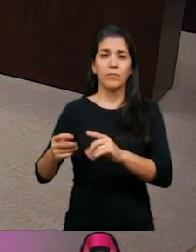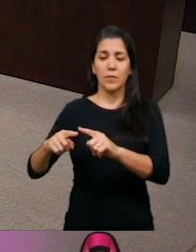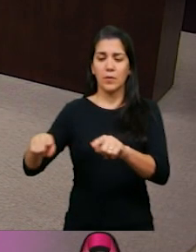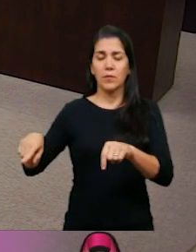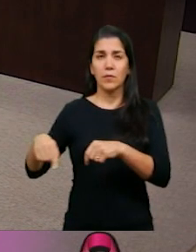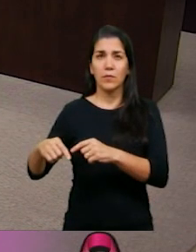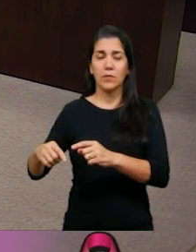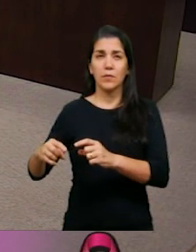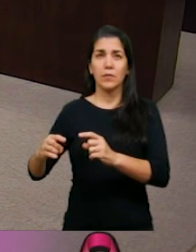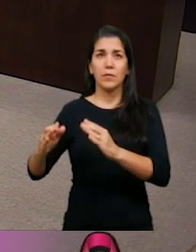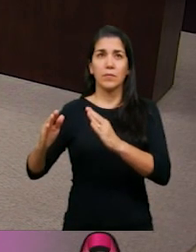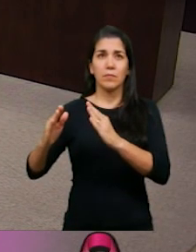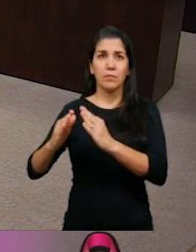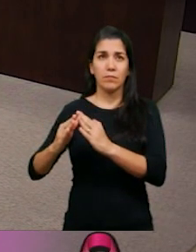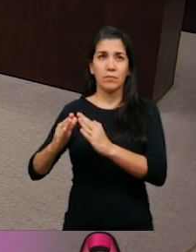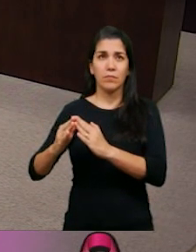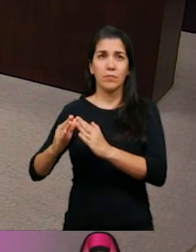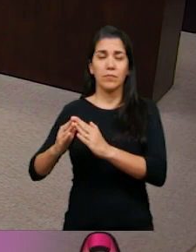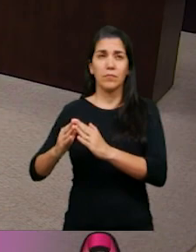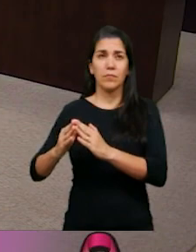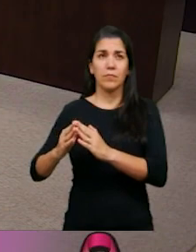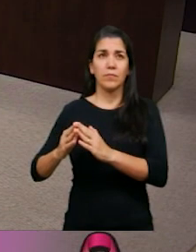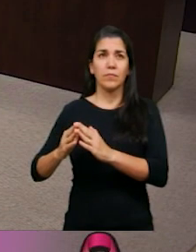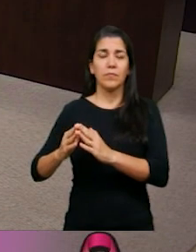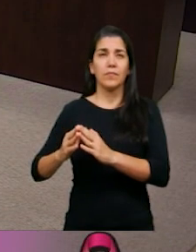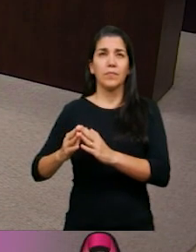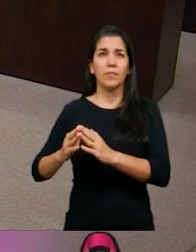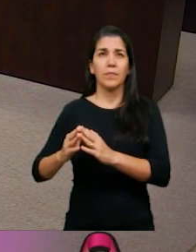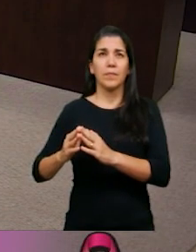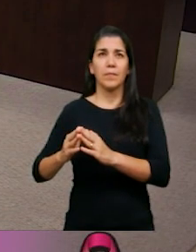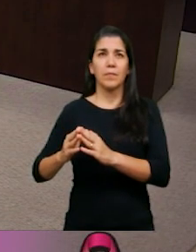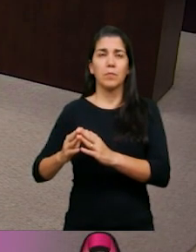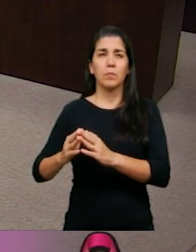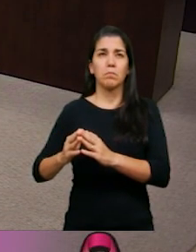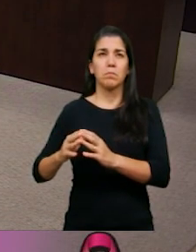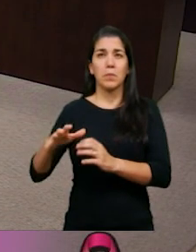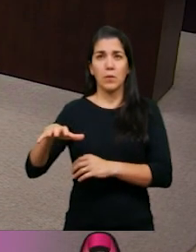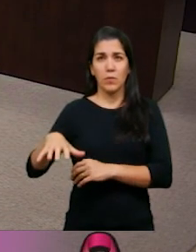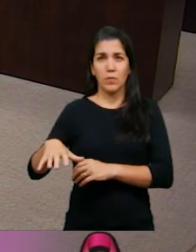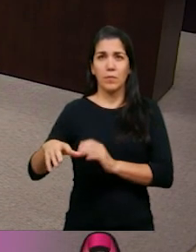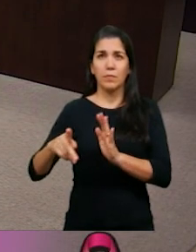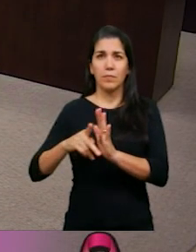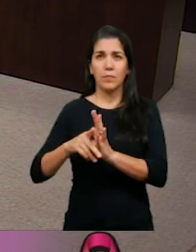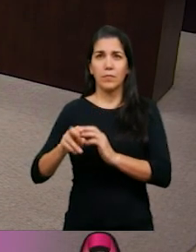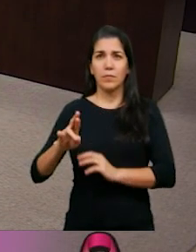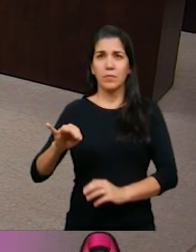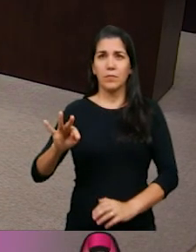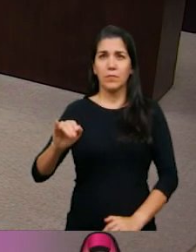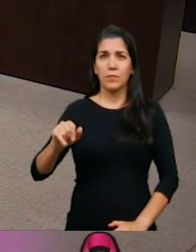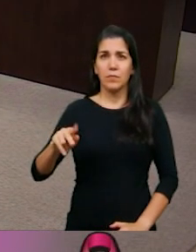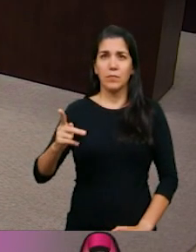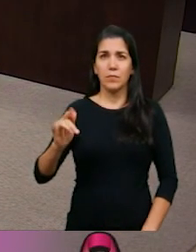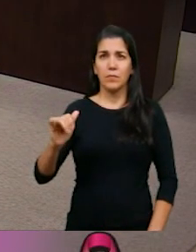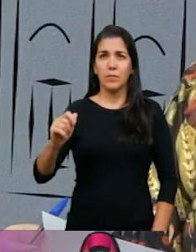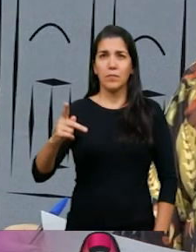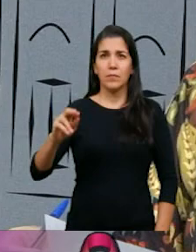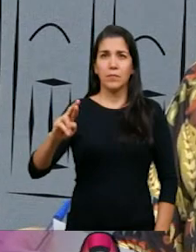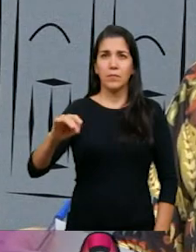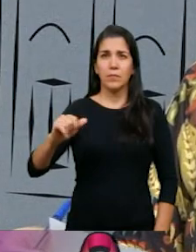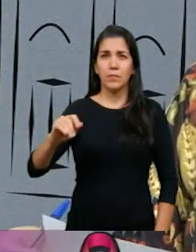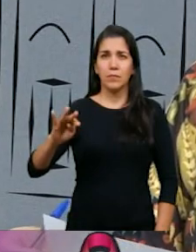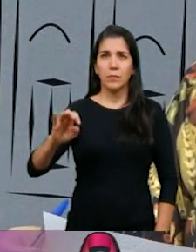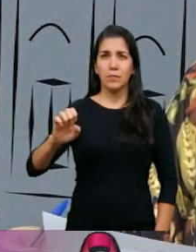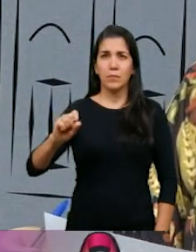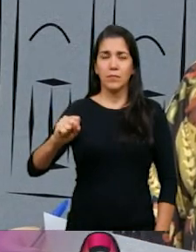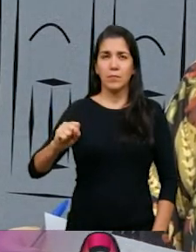especifica a Associação de Amparo, Excepcional Ritinha Prates, destinada ao desenvolvimento de